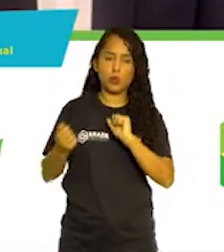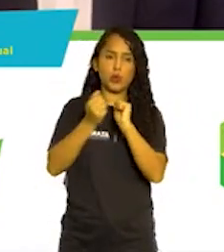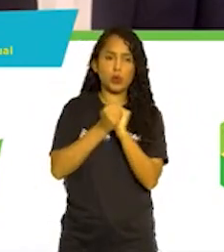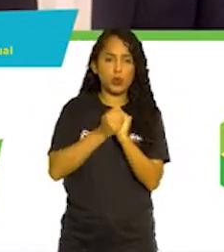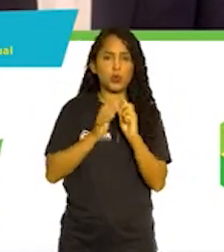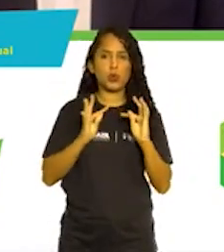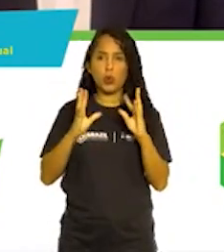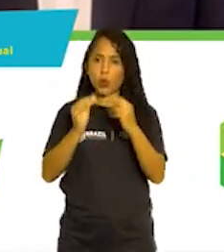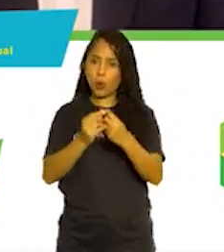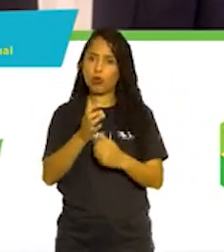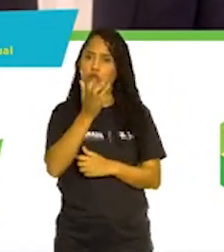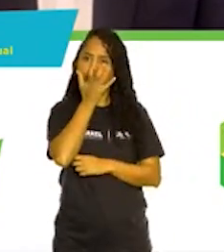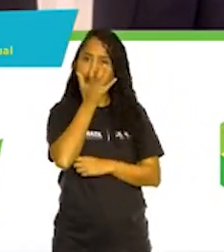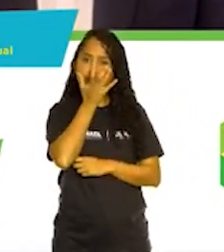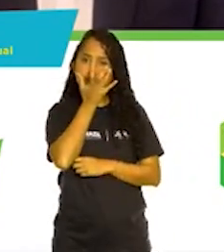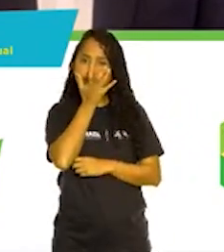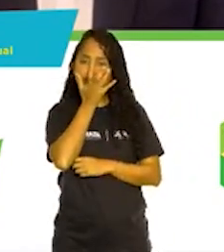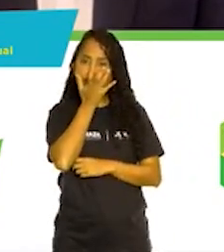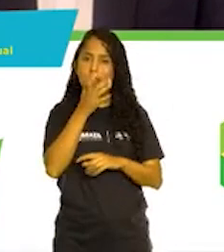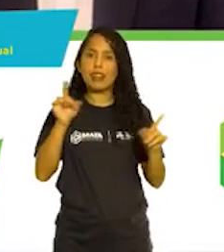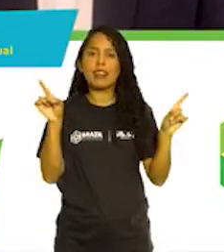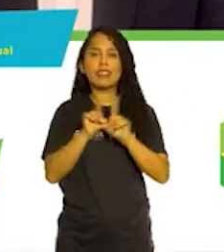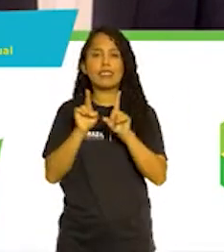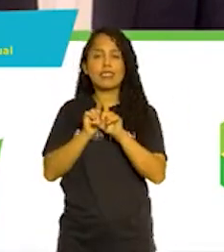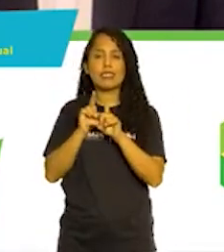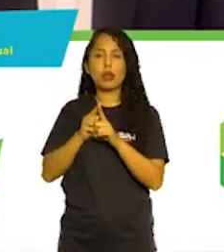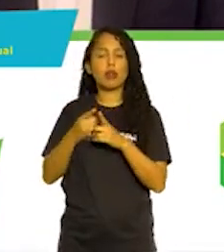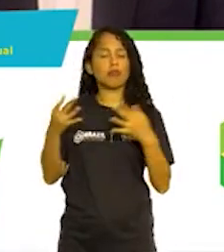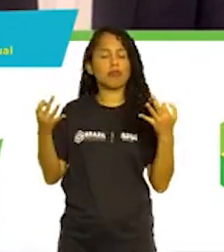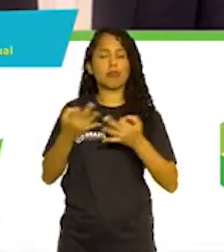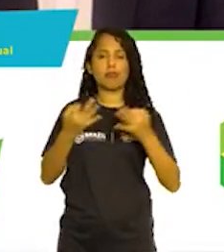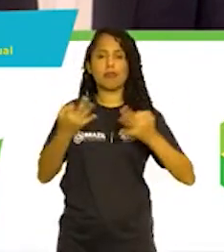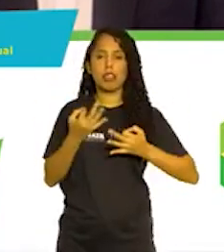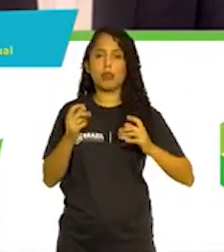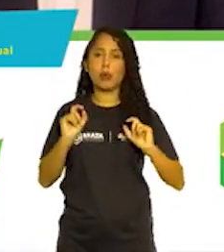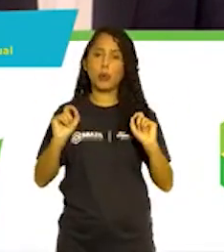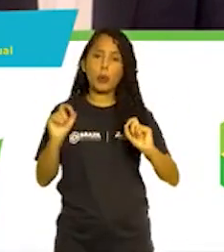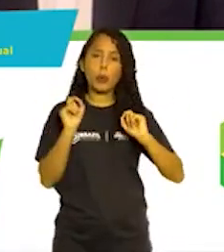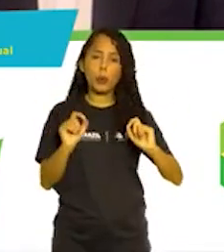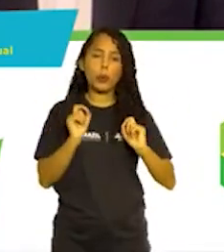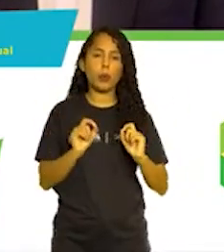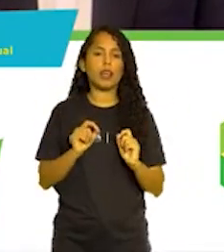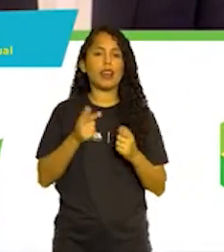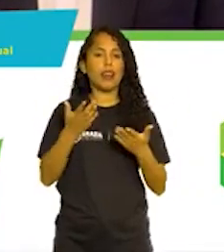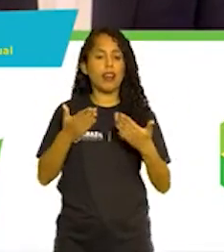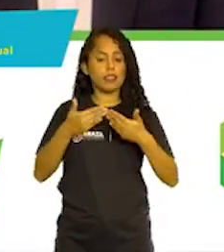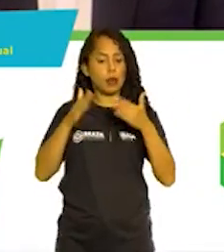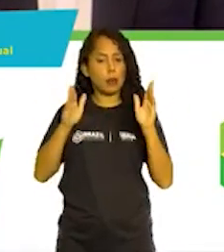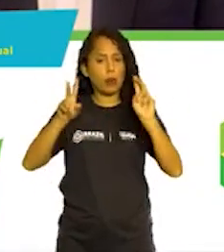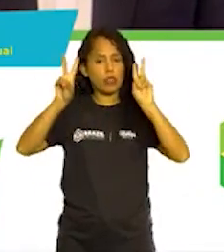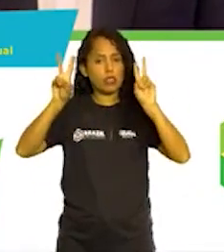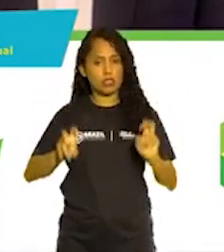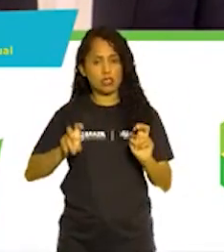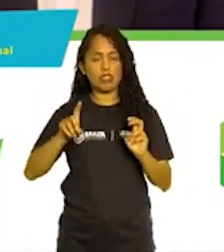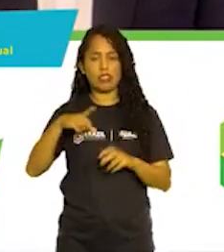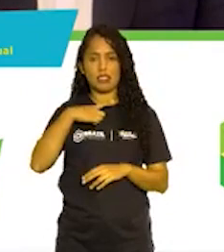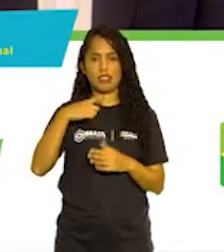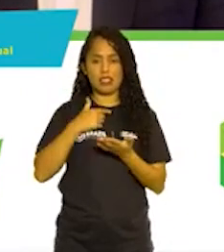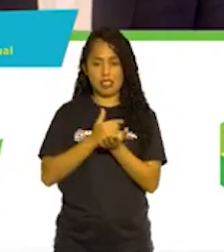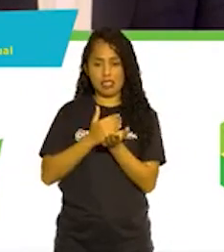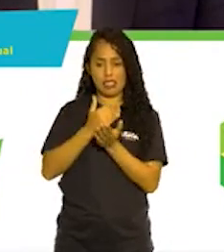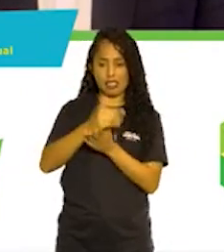que nos assistem. E acho perfeito, Mônica, essa sua abordagem inicial, inclusive